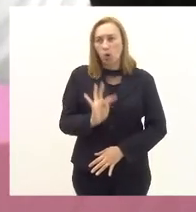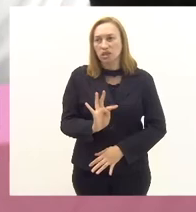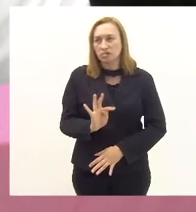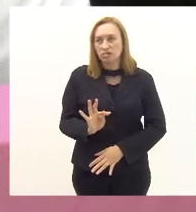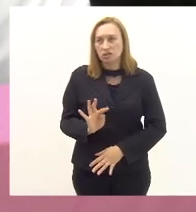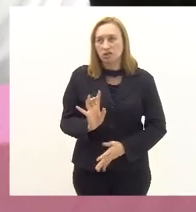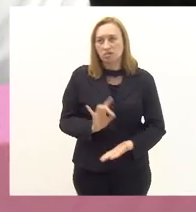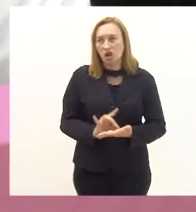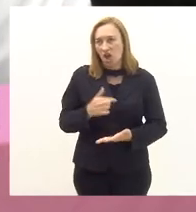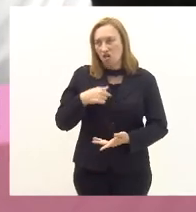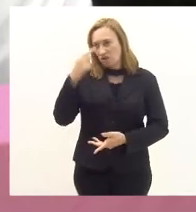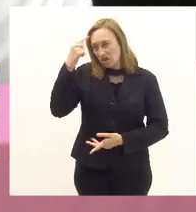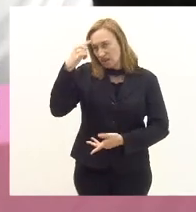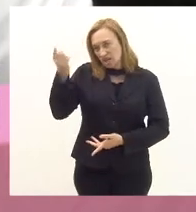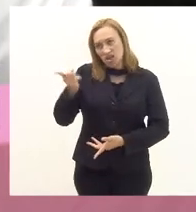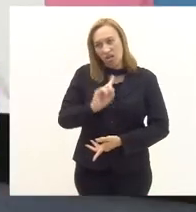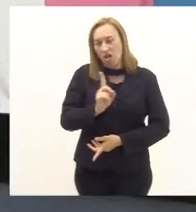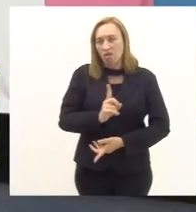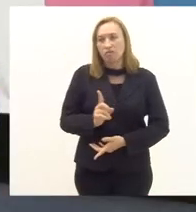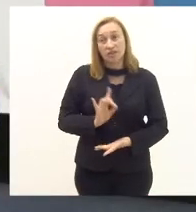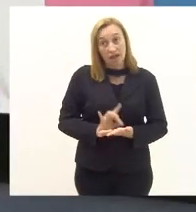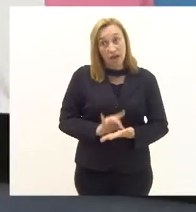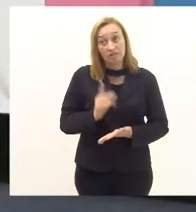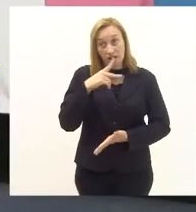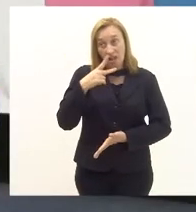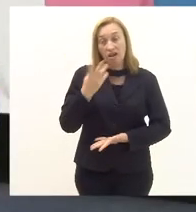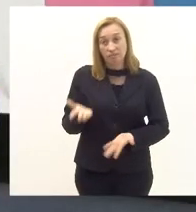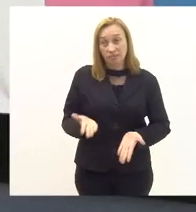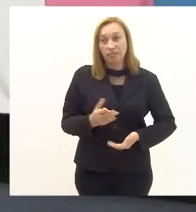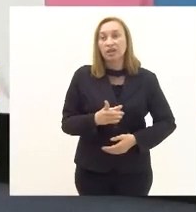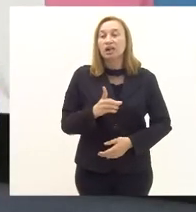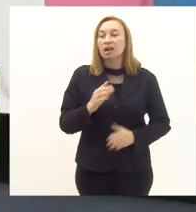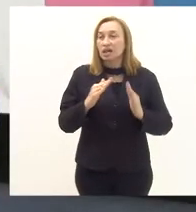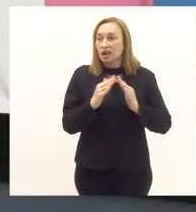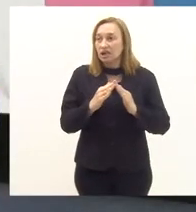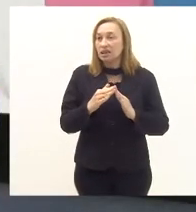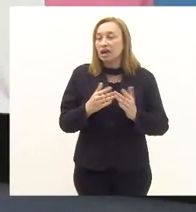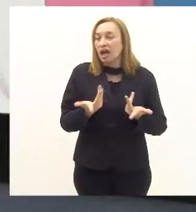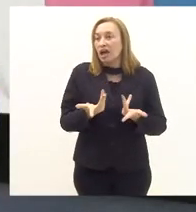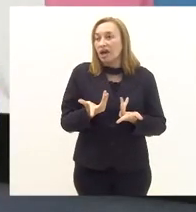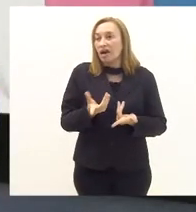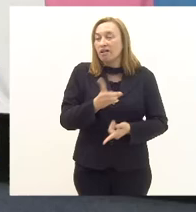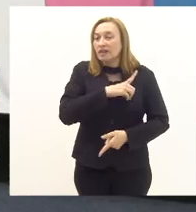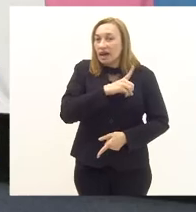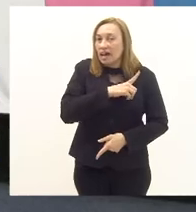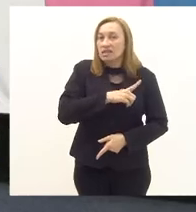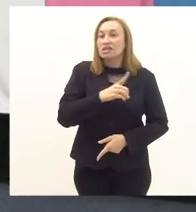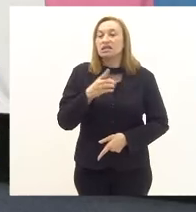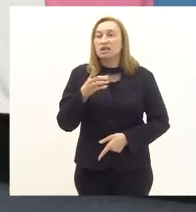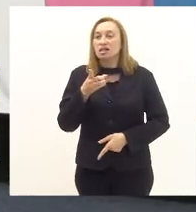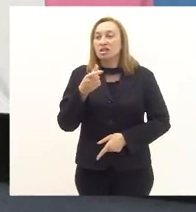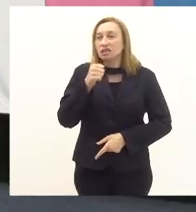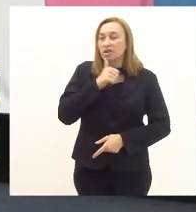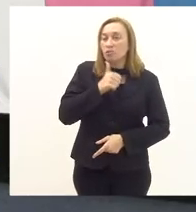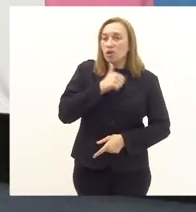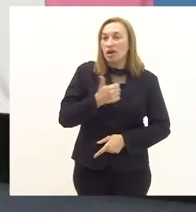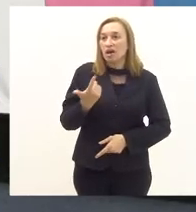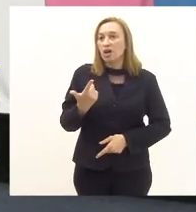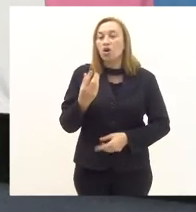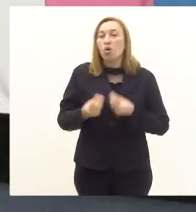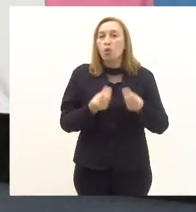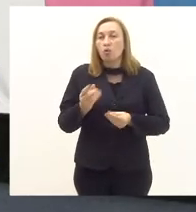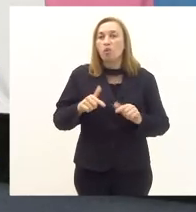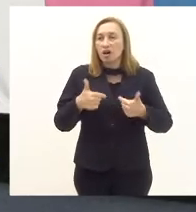Eu não vou ficar aqui inventando, né? Tem que falar Perfeito, a verdade. Delegado. Então, por exemplo, na DEAN seriam os NIANs, que é um centro... como é que funciona?